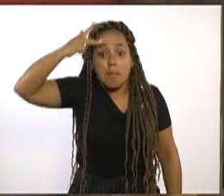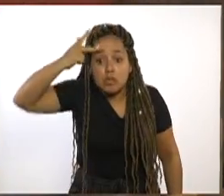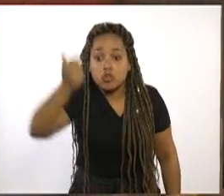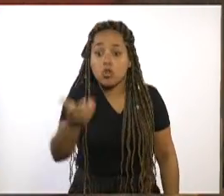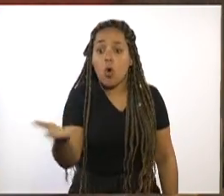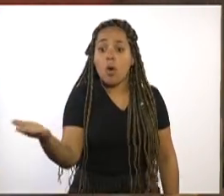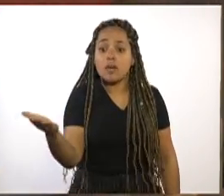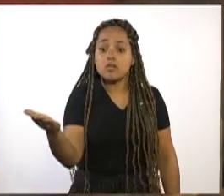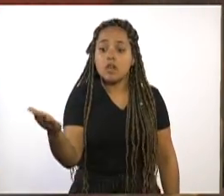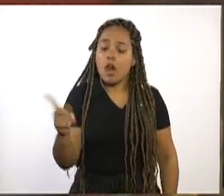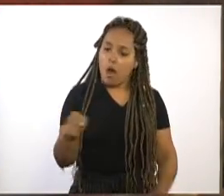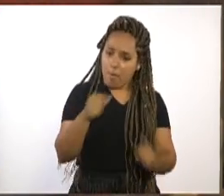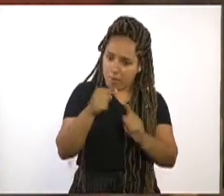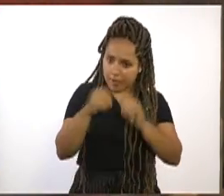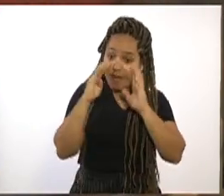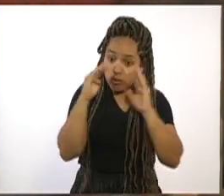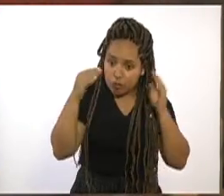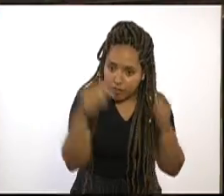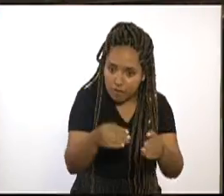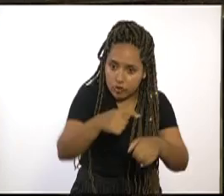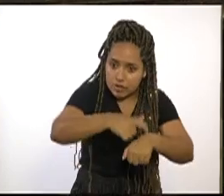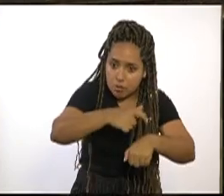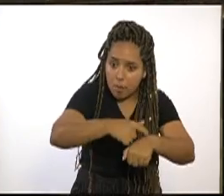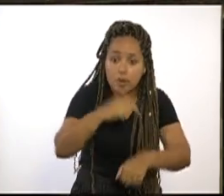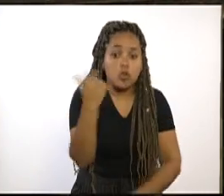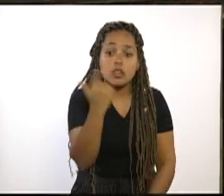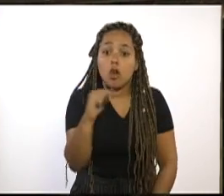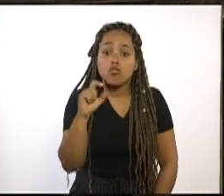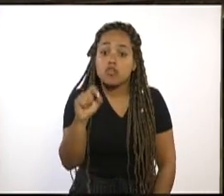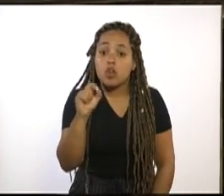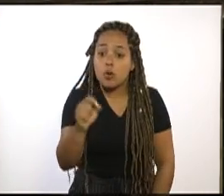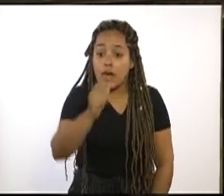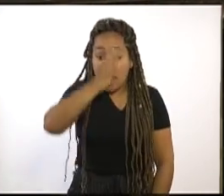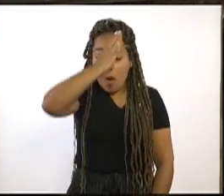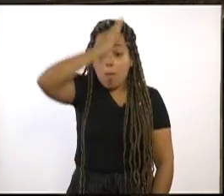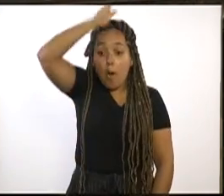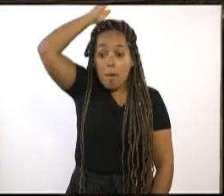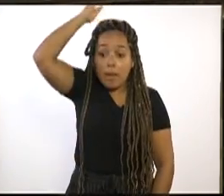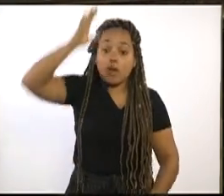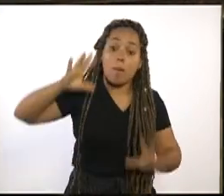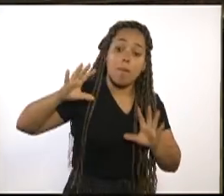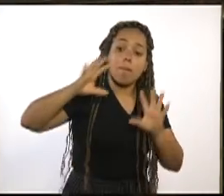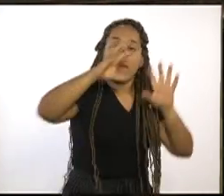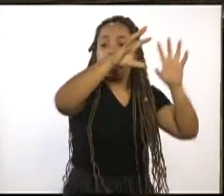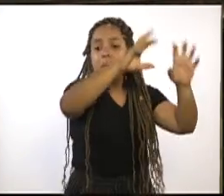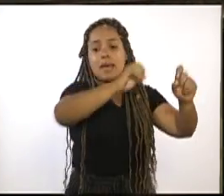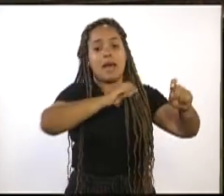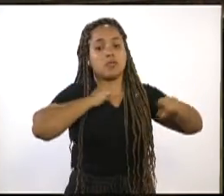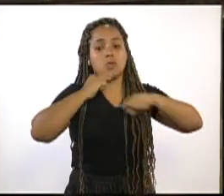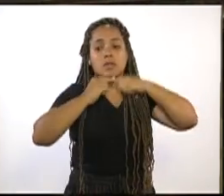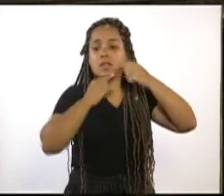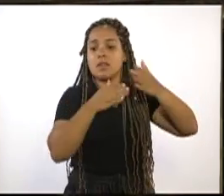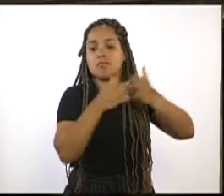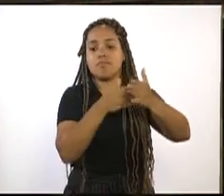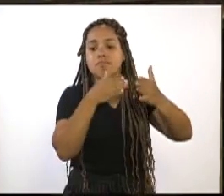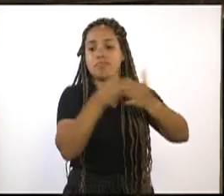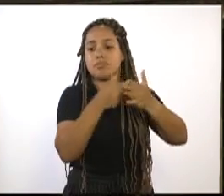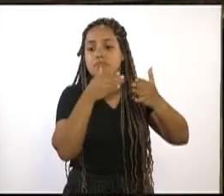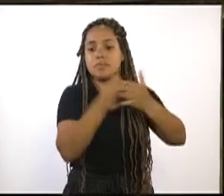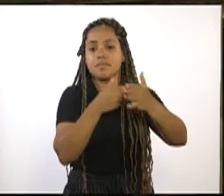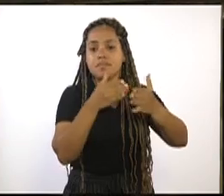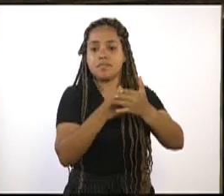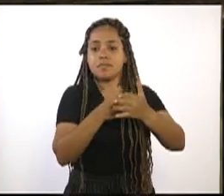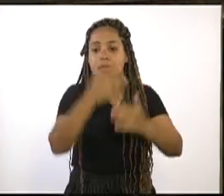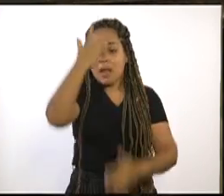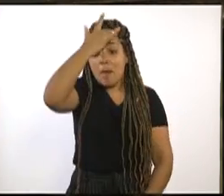especificamente nesse momento não havia condições para o Corpo de Bombeiros subir o Borel para ajudar. E eram os